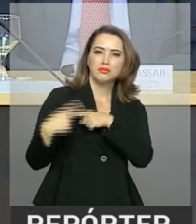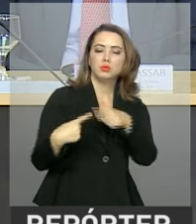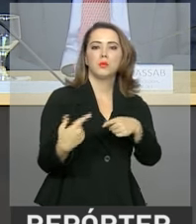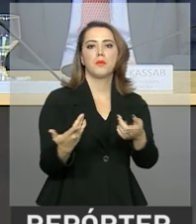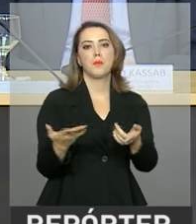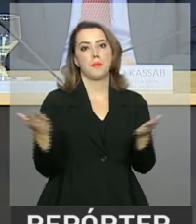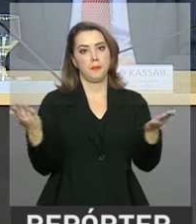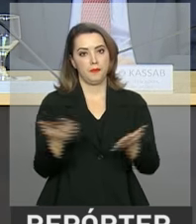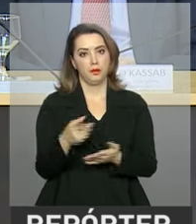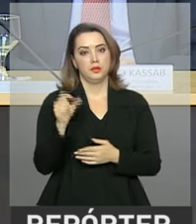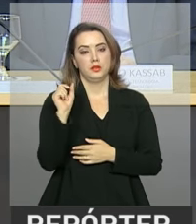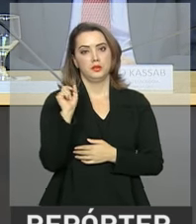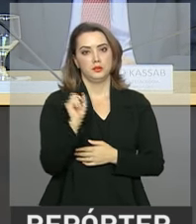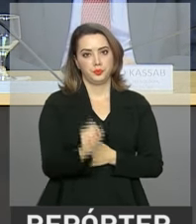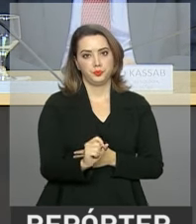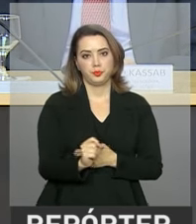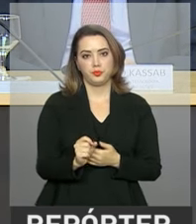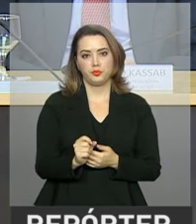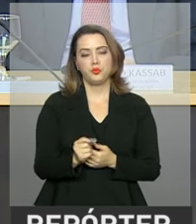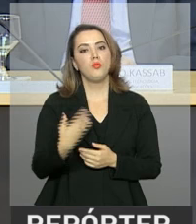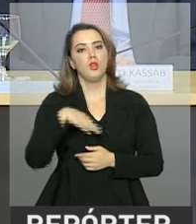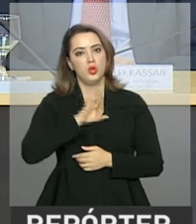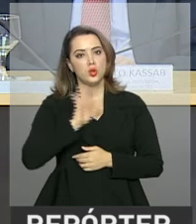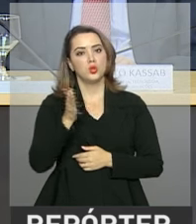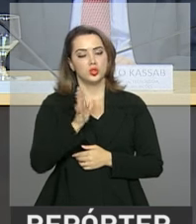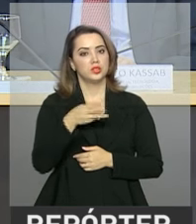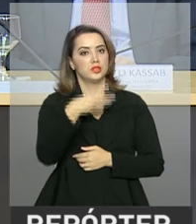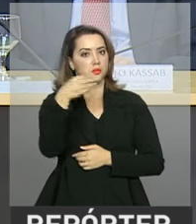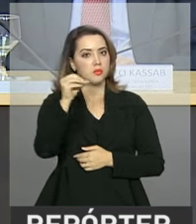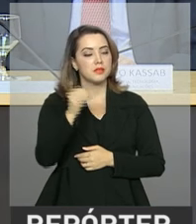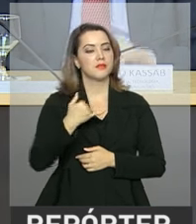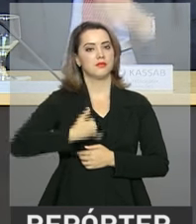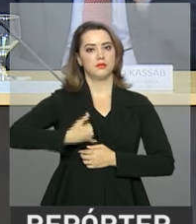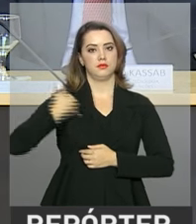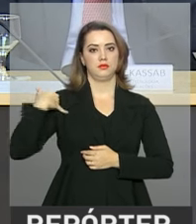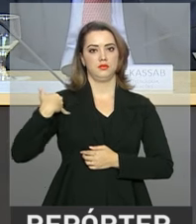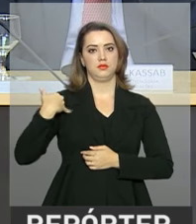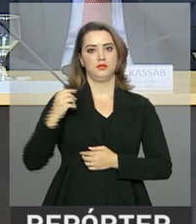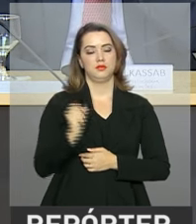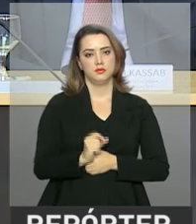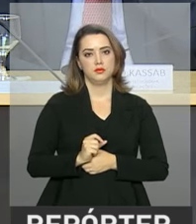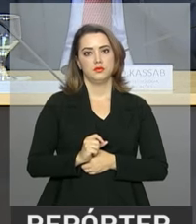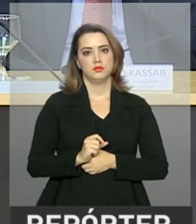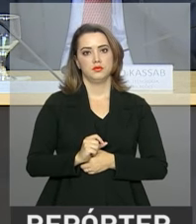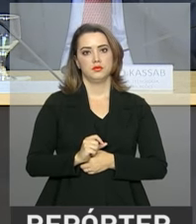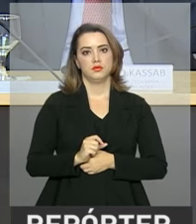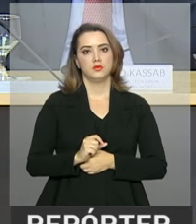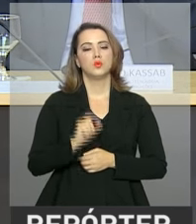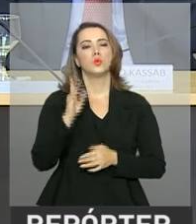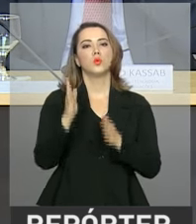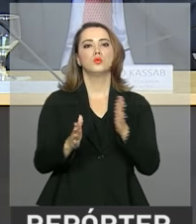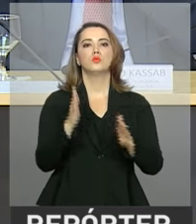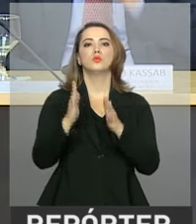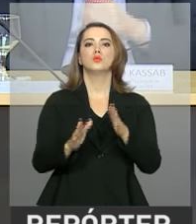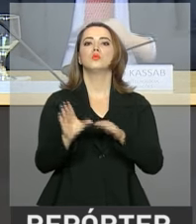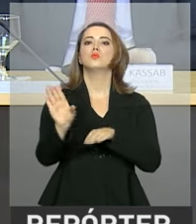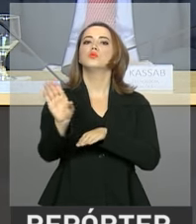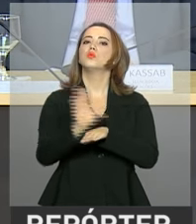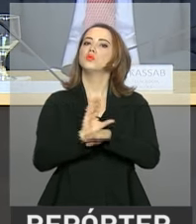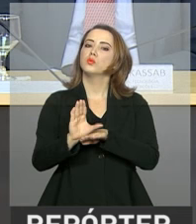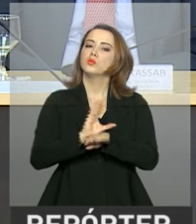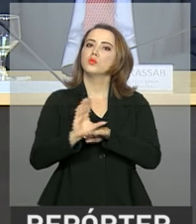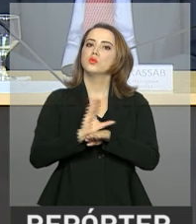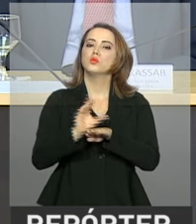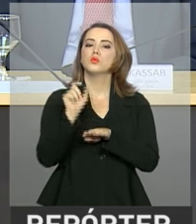64, foi assim de 64 a 88. E nós estamos há praticamente 30 anos do período